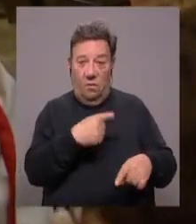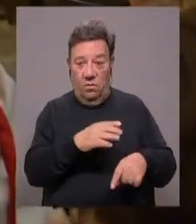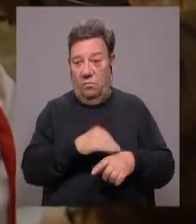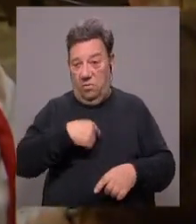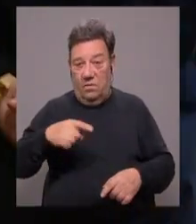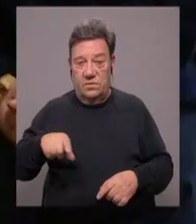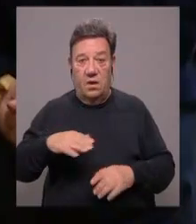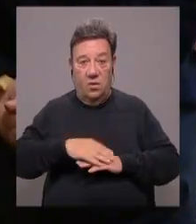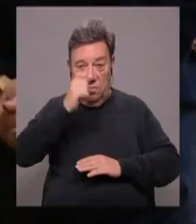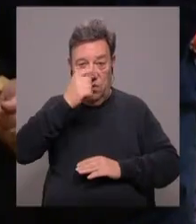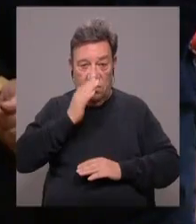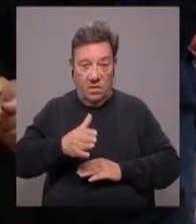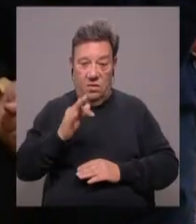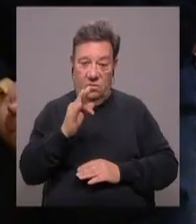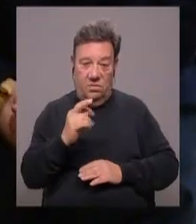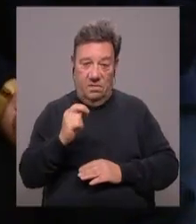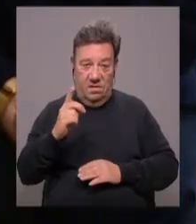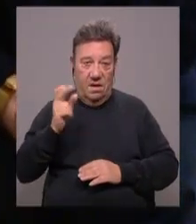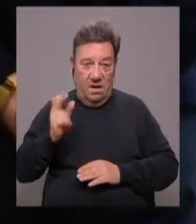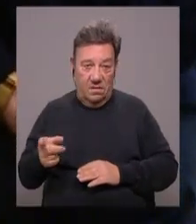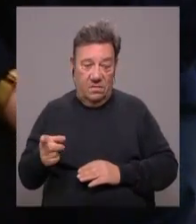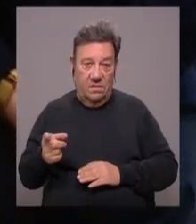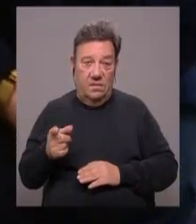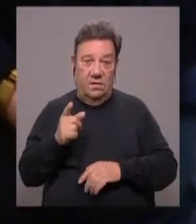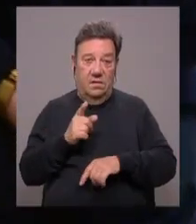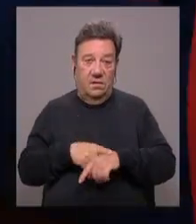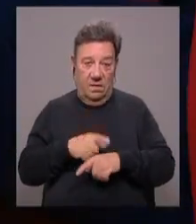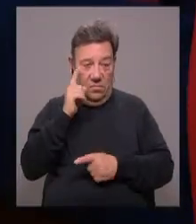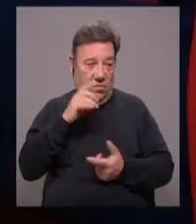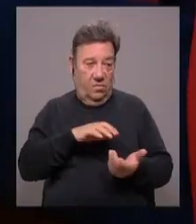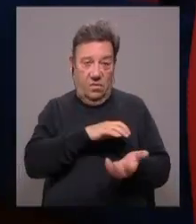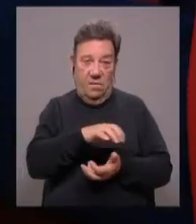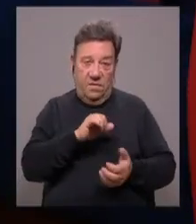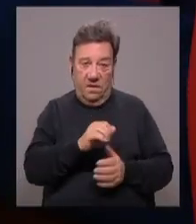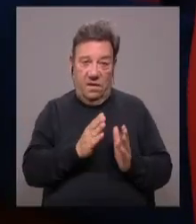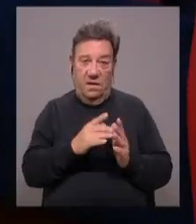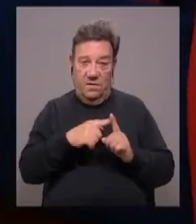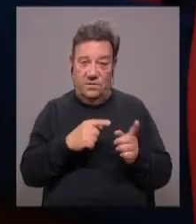Cumpriu-se a tradição de 436 anos em tempos conturbados para a Igreja.